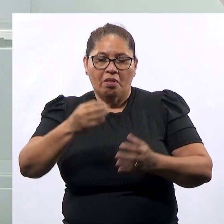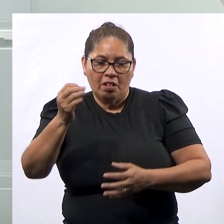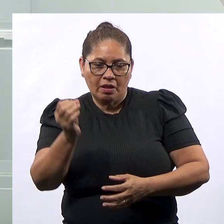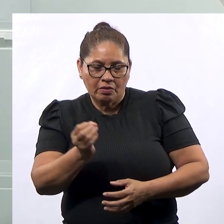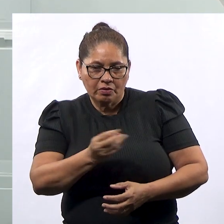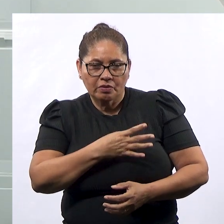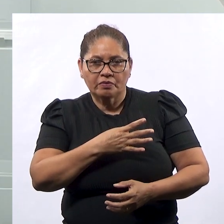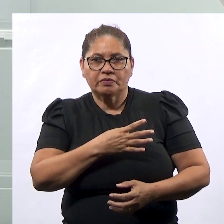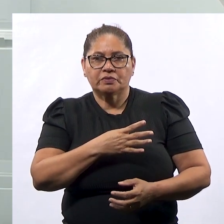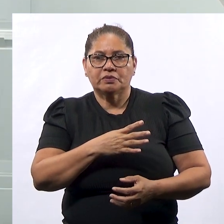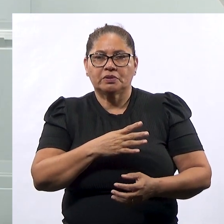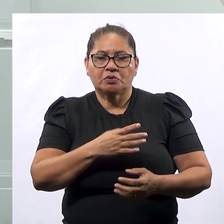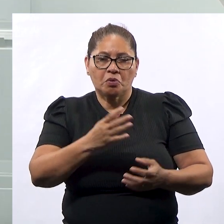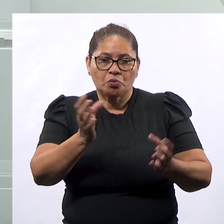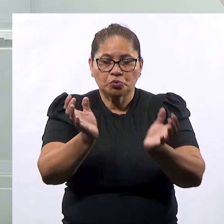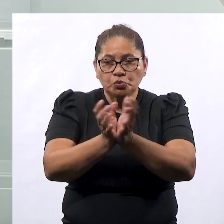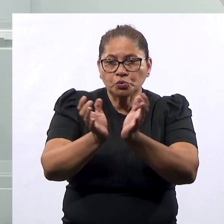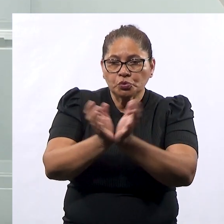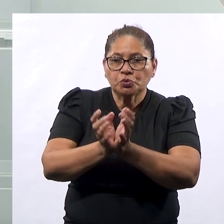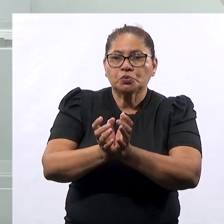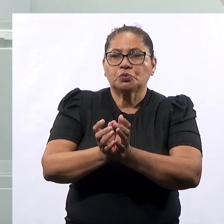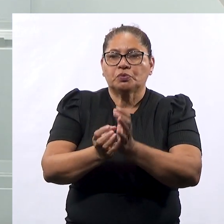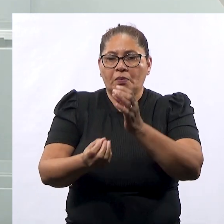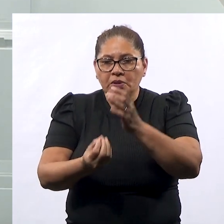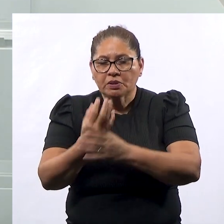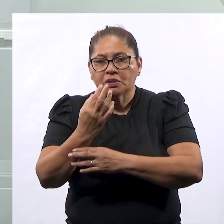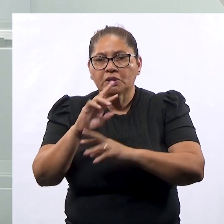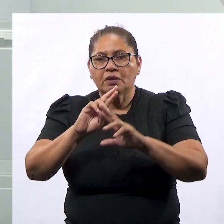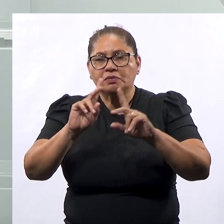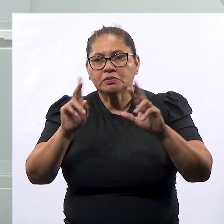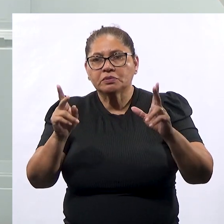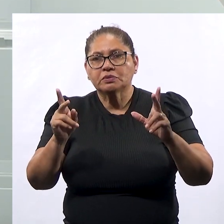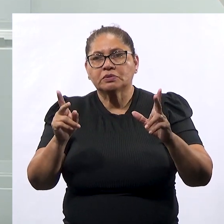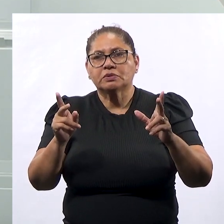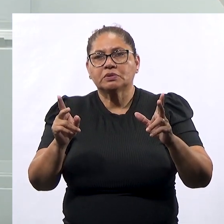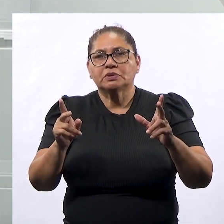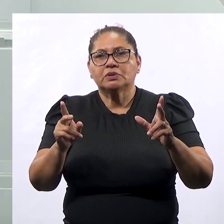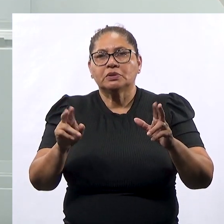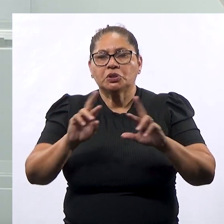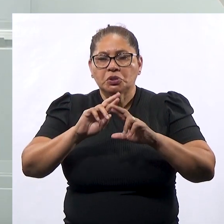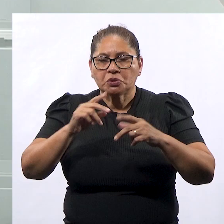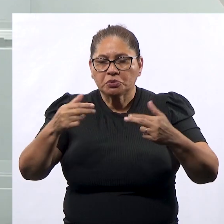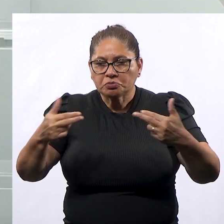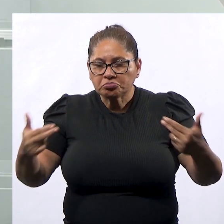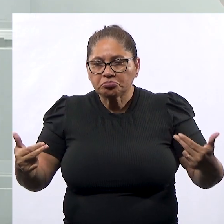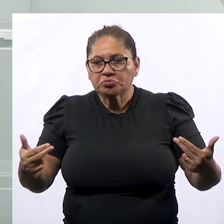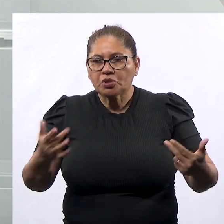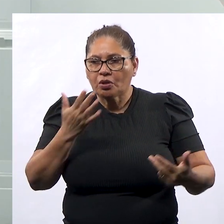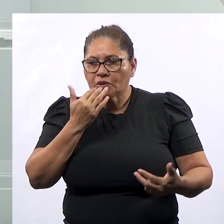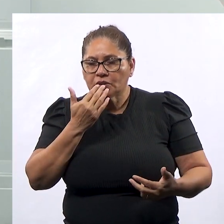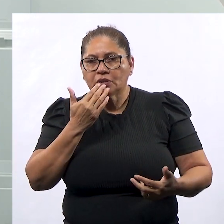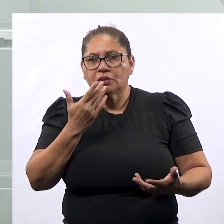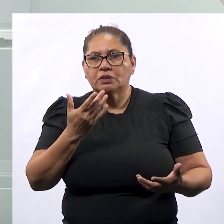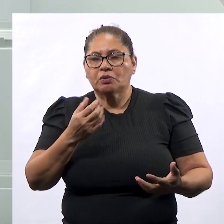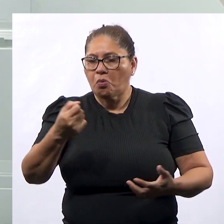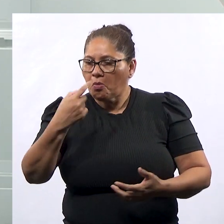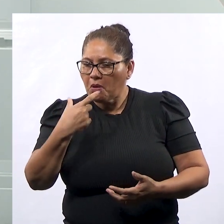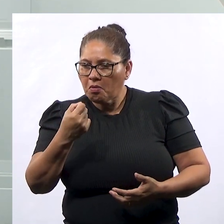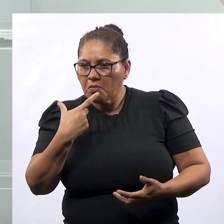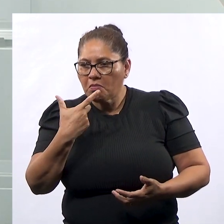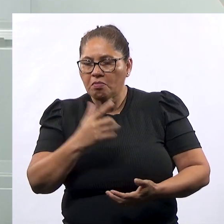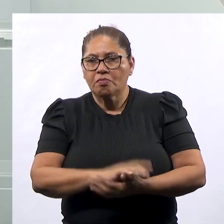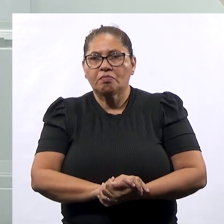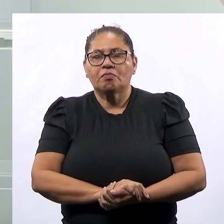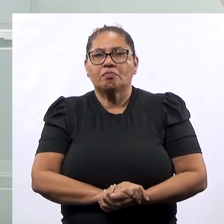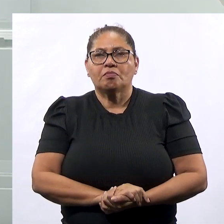ela é renovável. E a outra turma vai plantar outras coisas. E esses outros alimentos, temperos